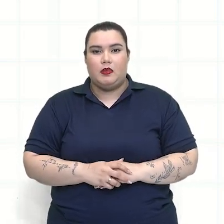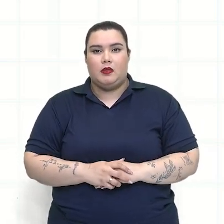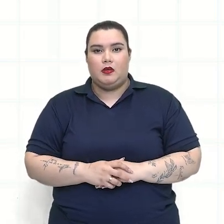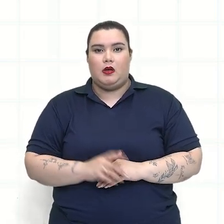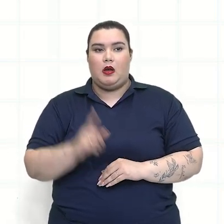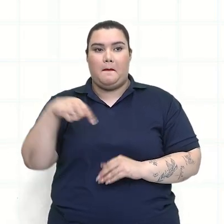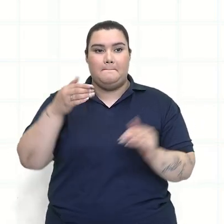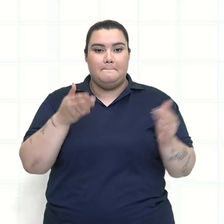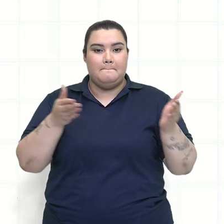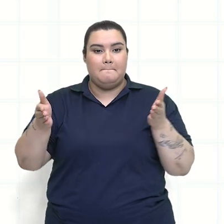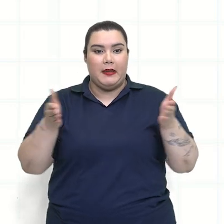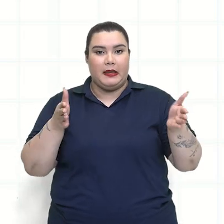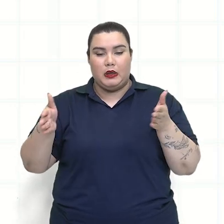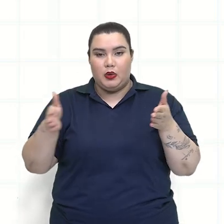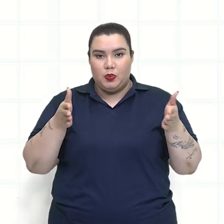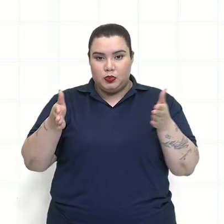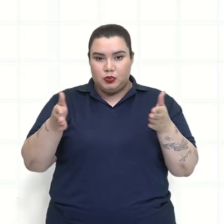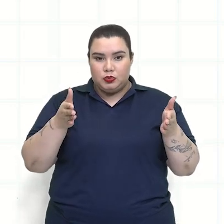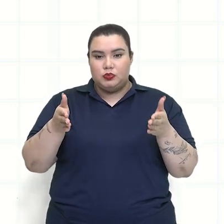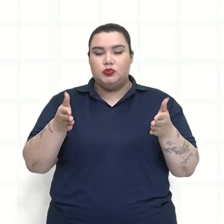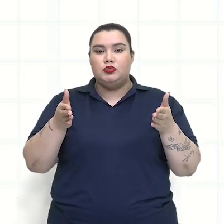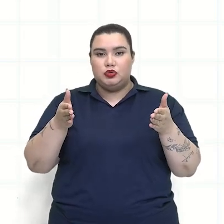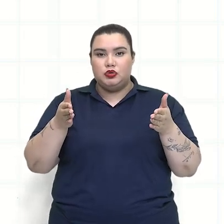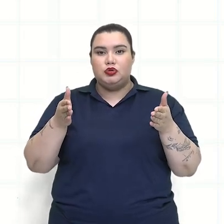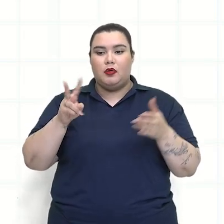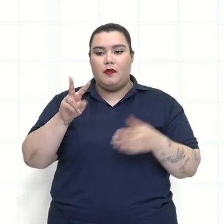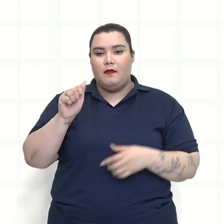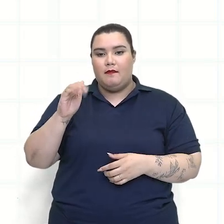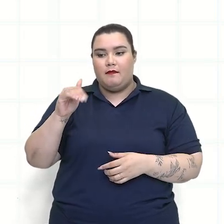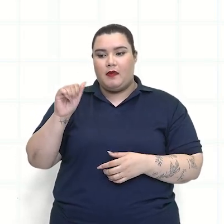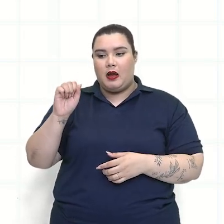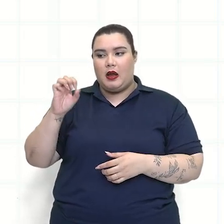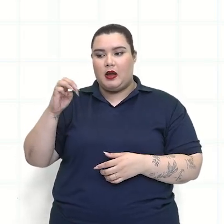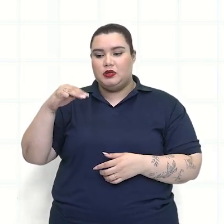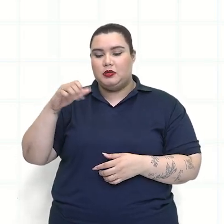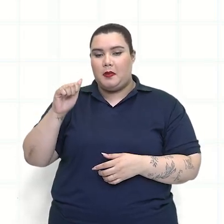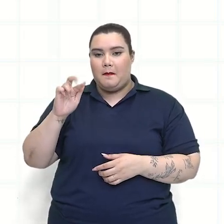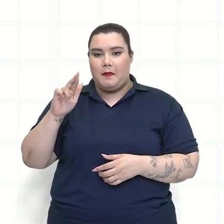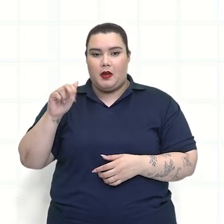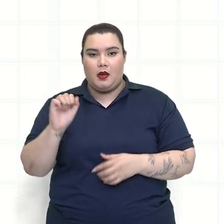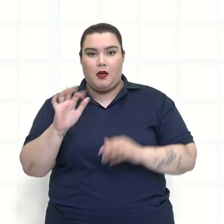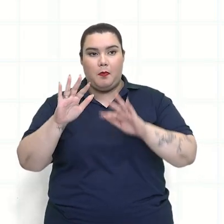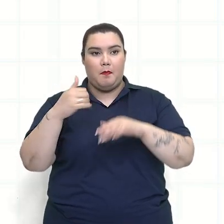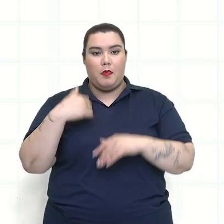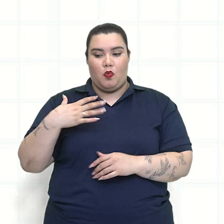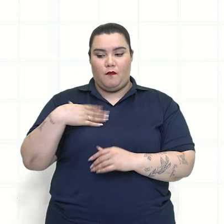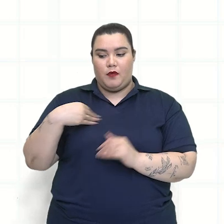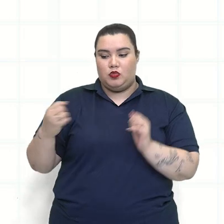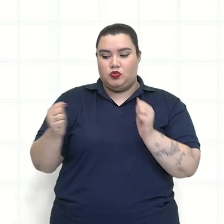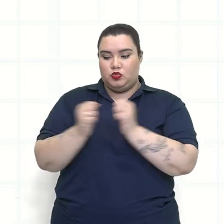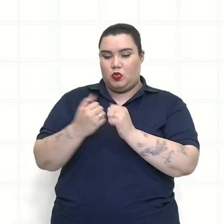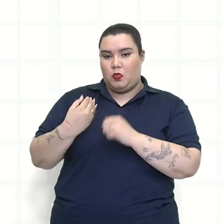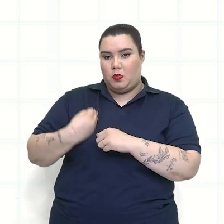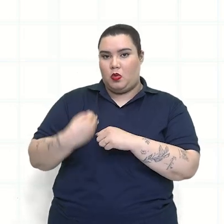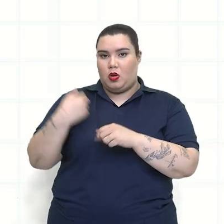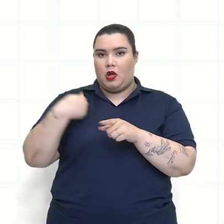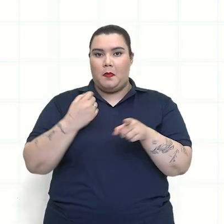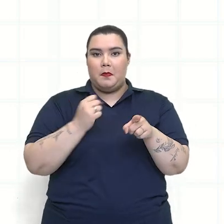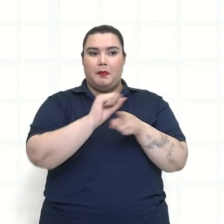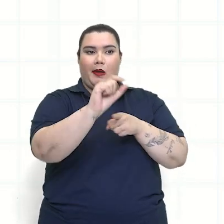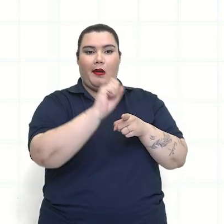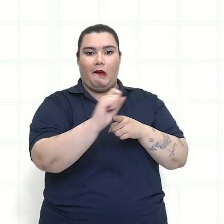era uma época de vacas magras. Morava só com meu filho pagando aluguel. Então a